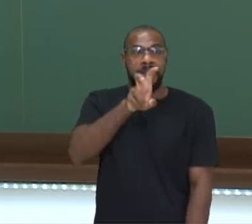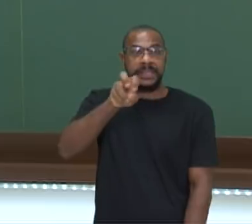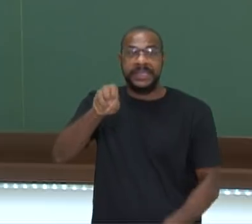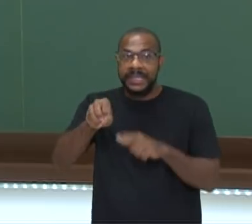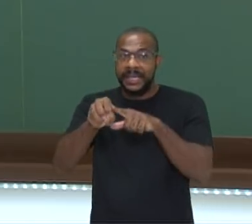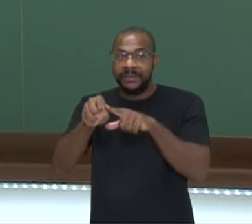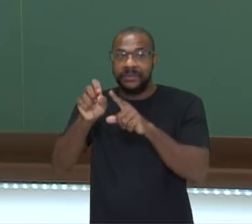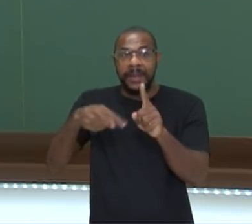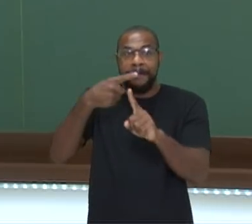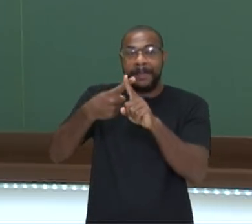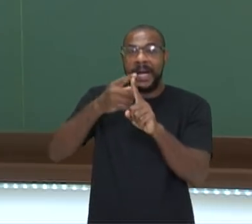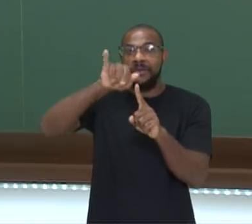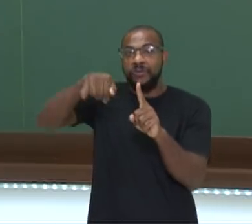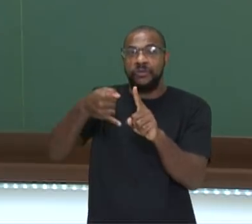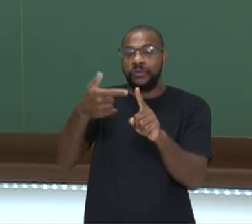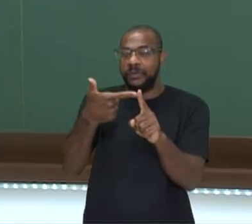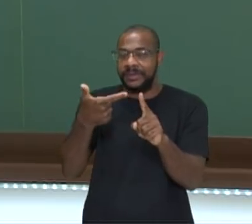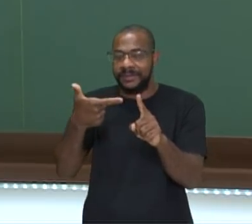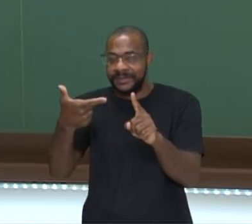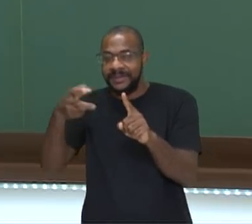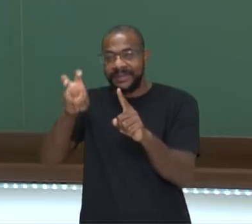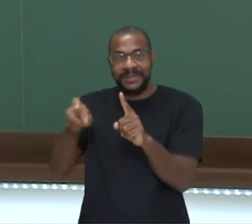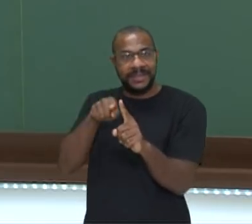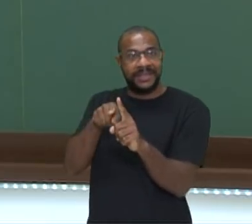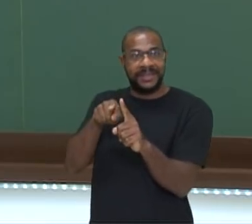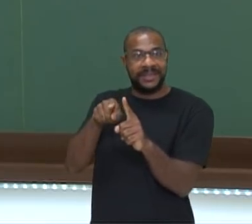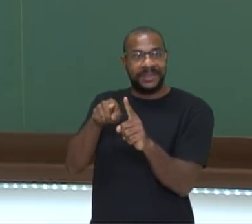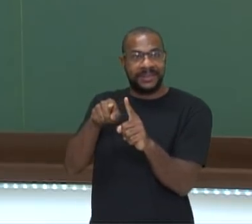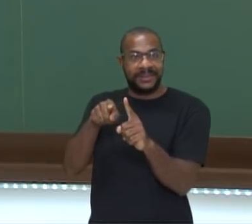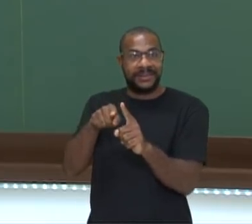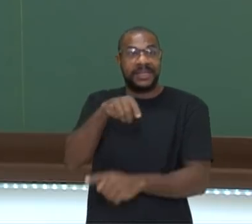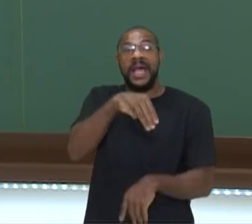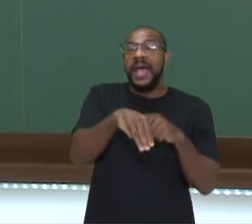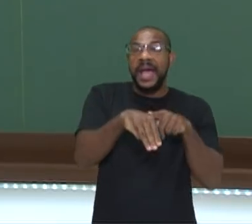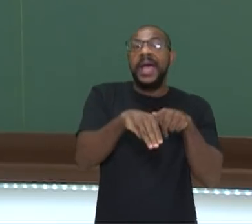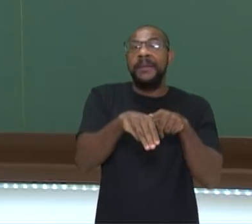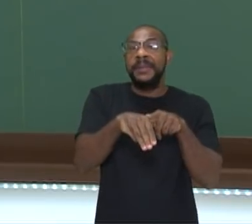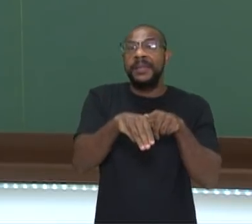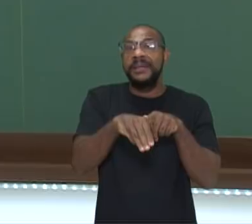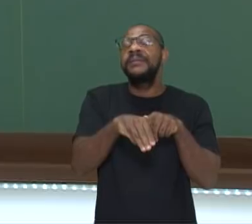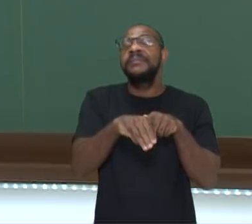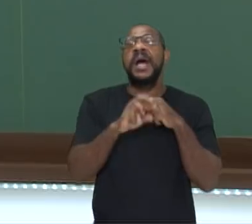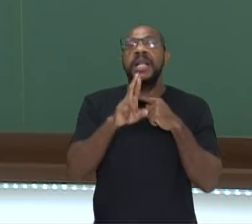acabou de calcular, portanto, o montante é de R$